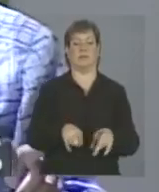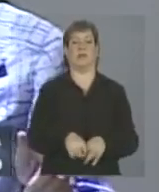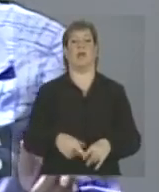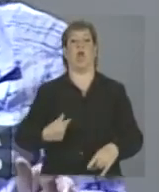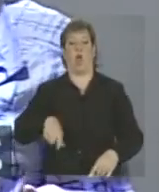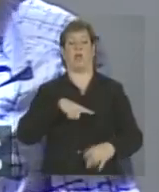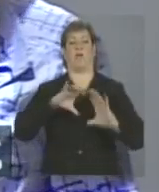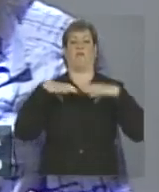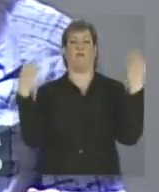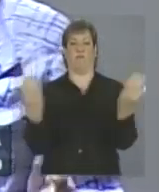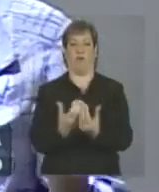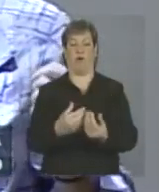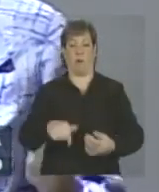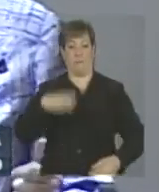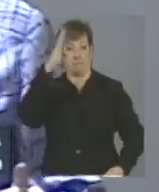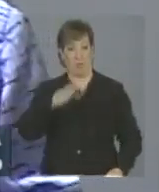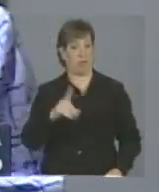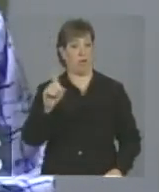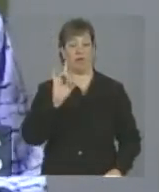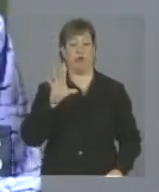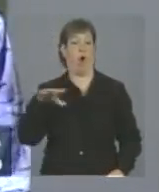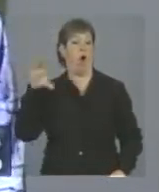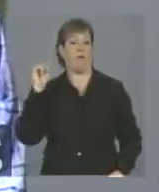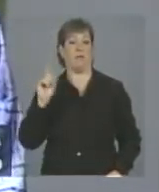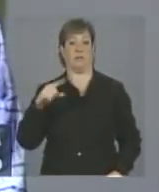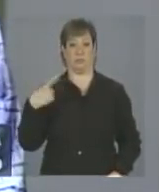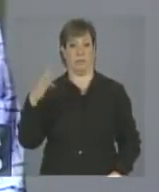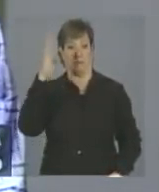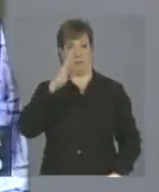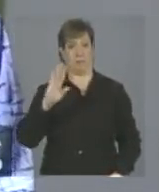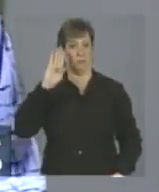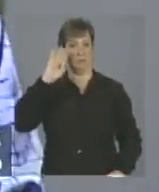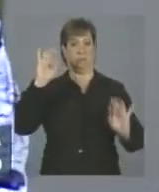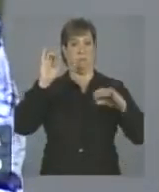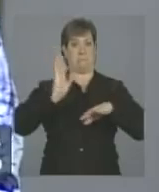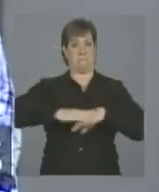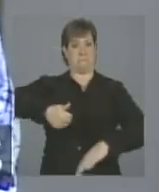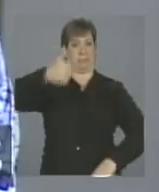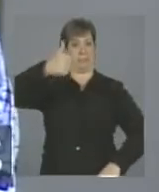Brasil não é só ouvido, o Brasil é protagonista.